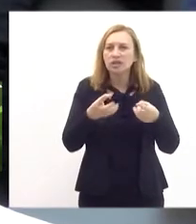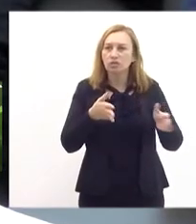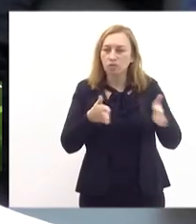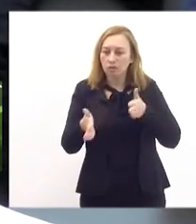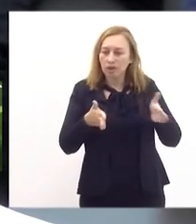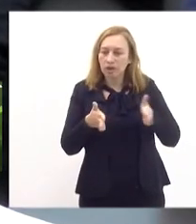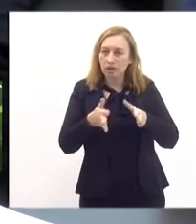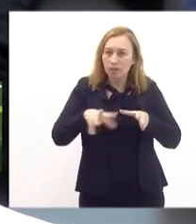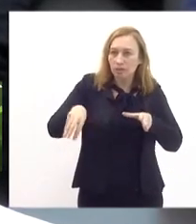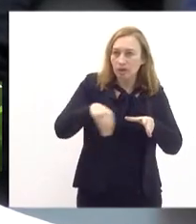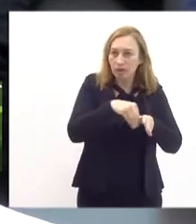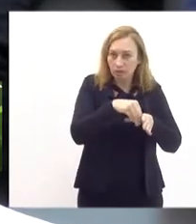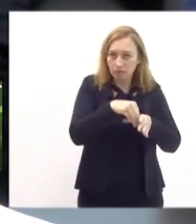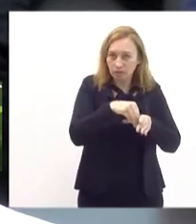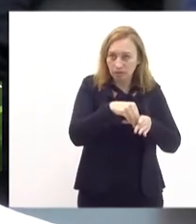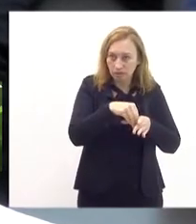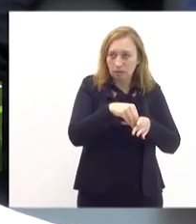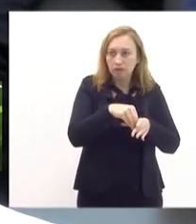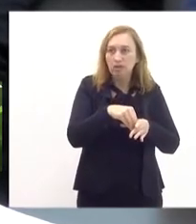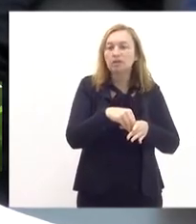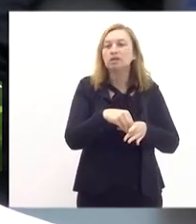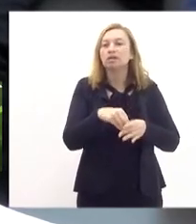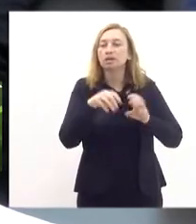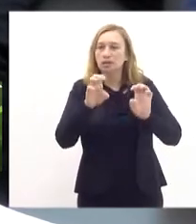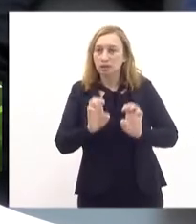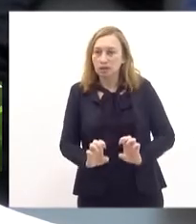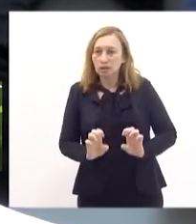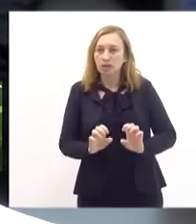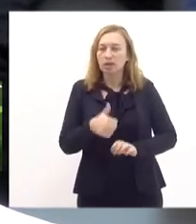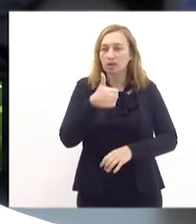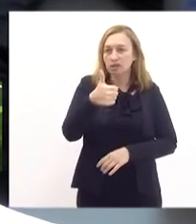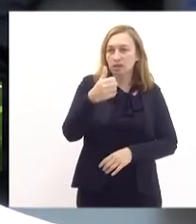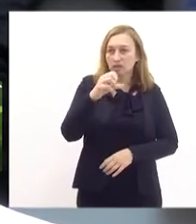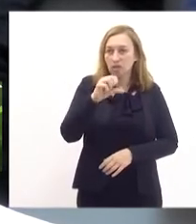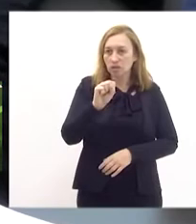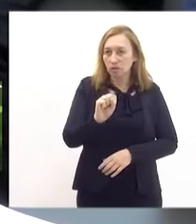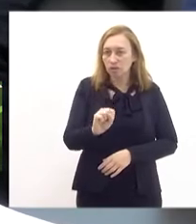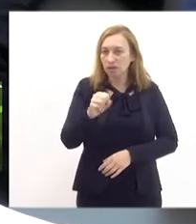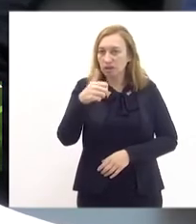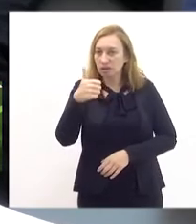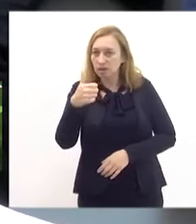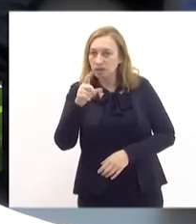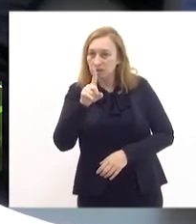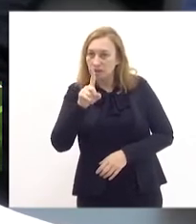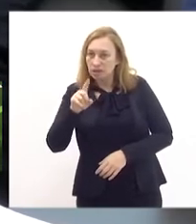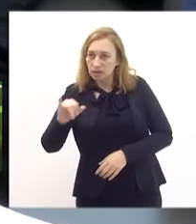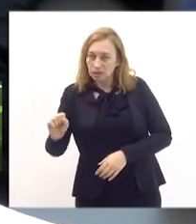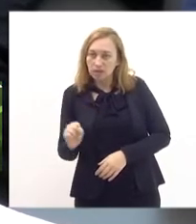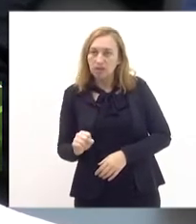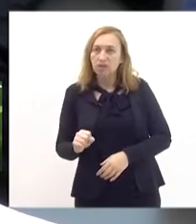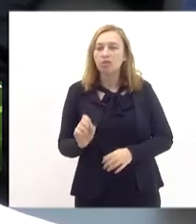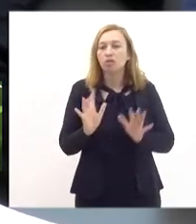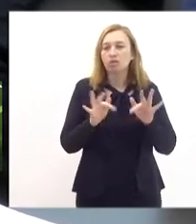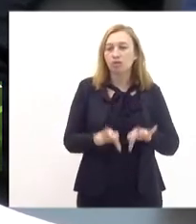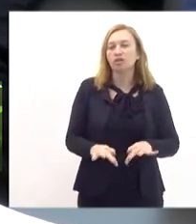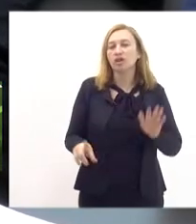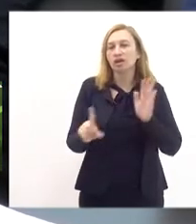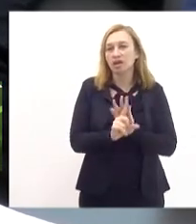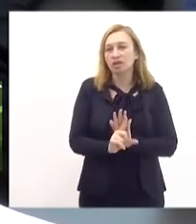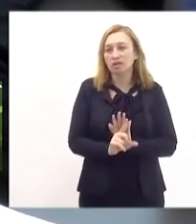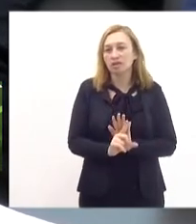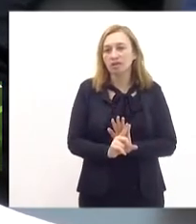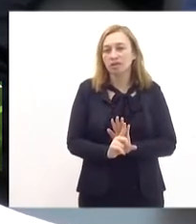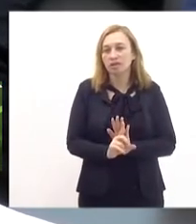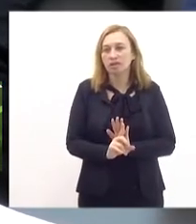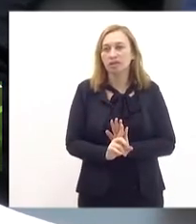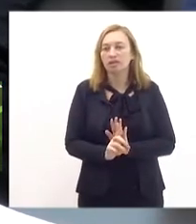para a implementação dos programas de integridade, 180 dias, e por fim a lei fala no par e